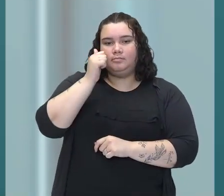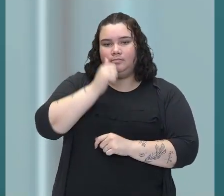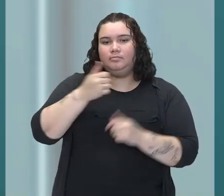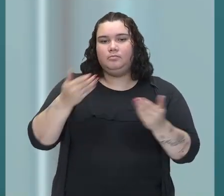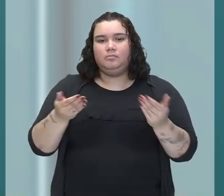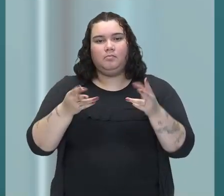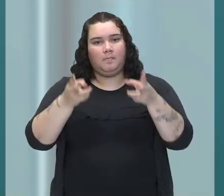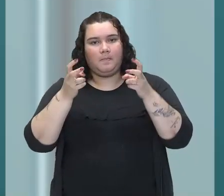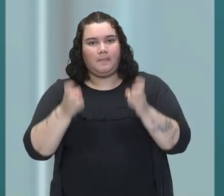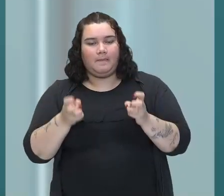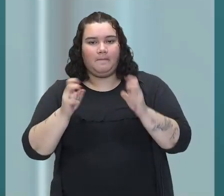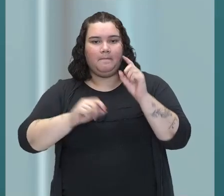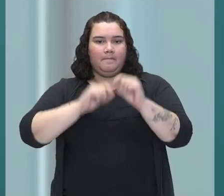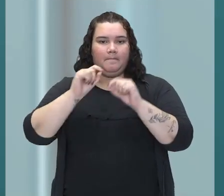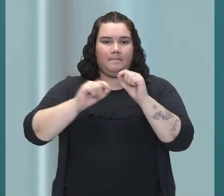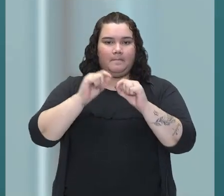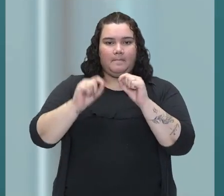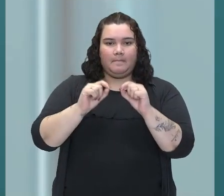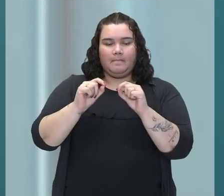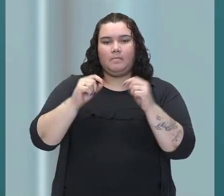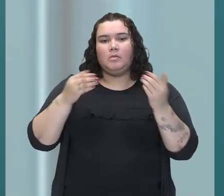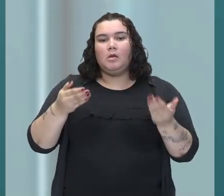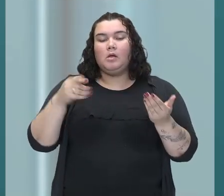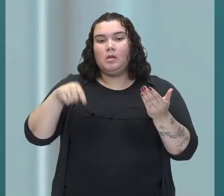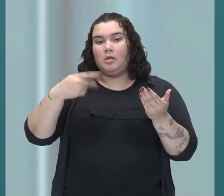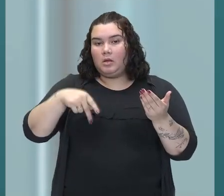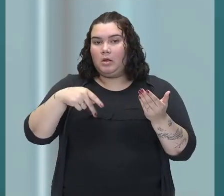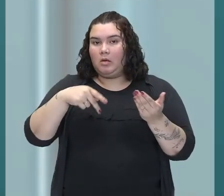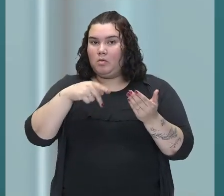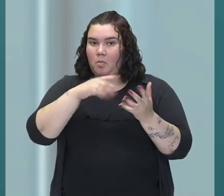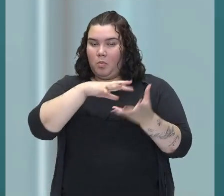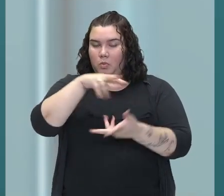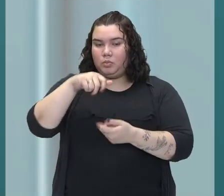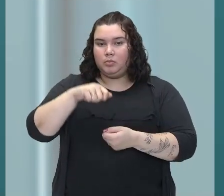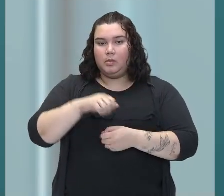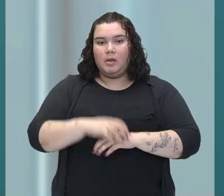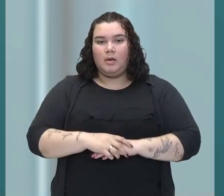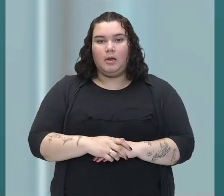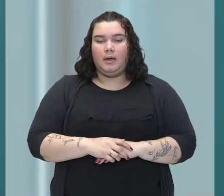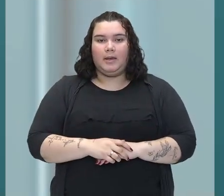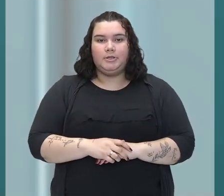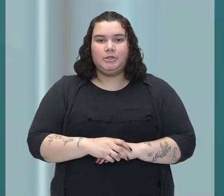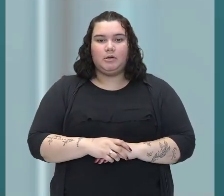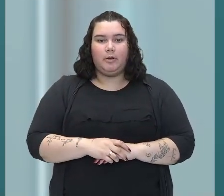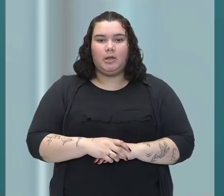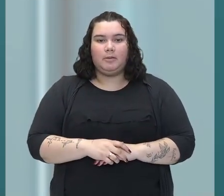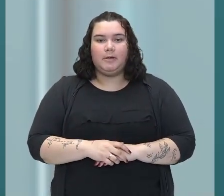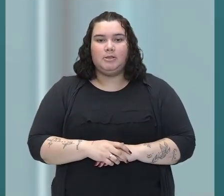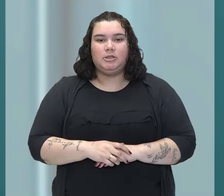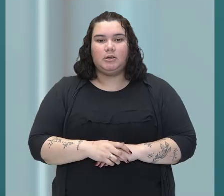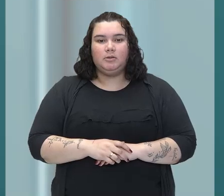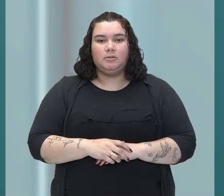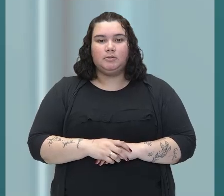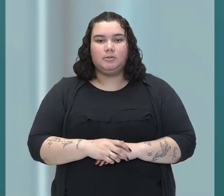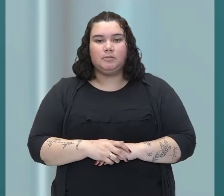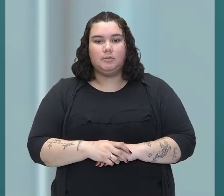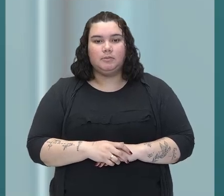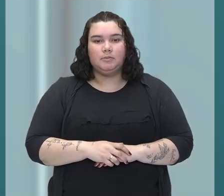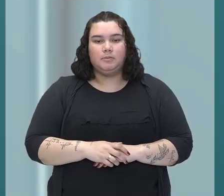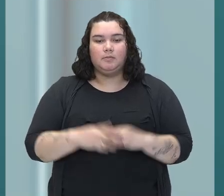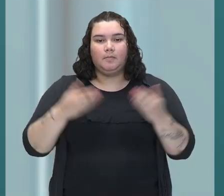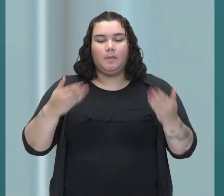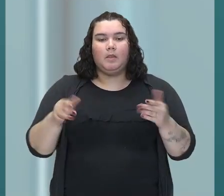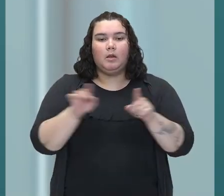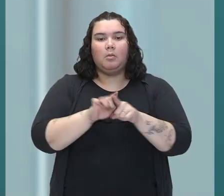atleta com o talento que ela tem mesmo, certo? Então, um estudioso chamado